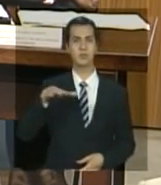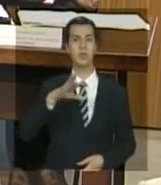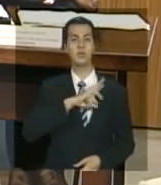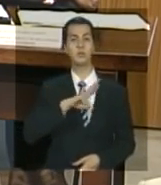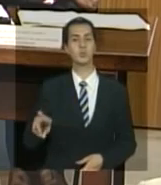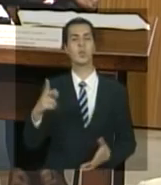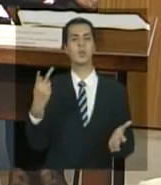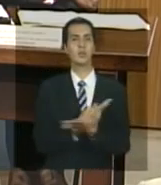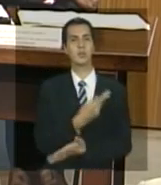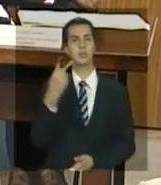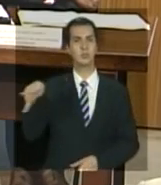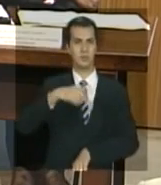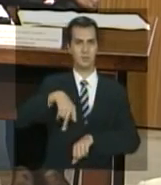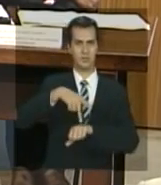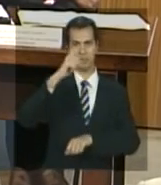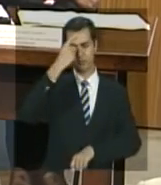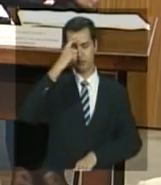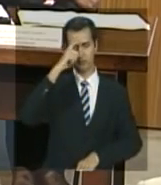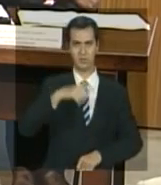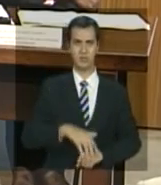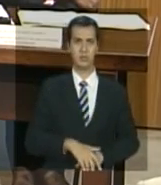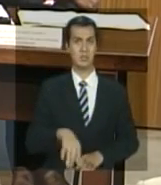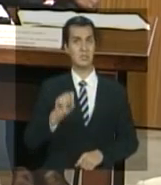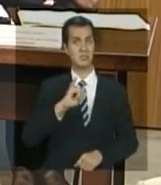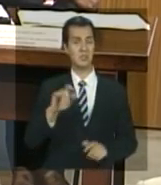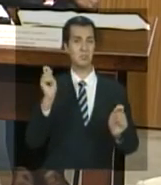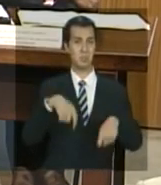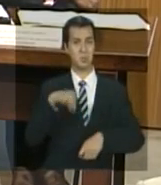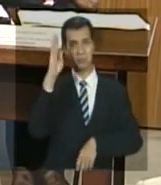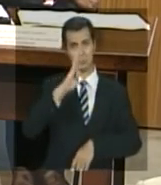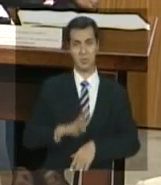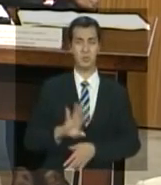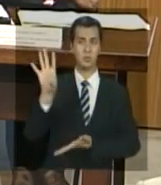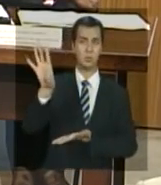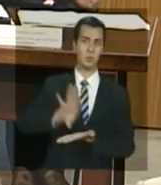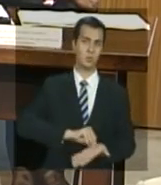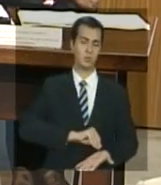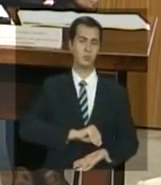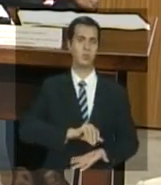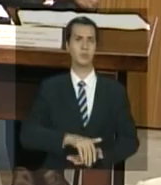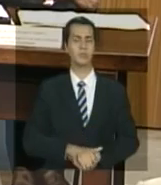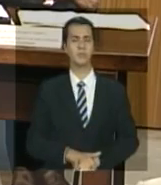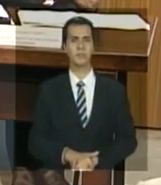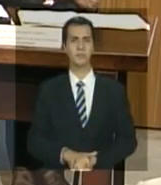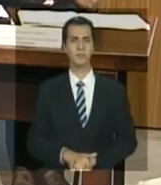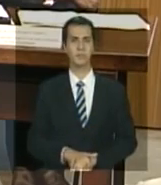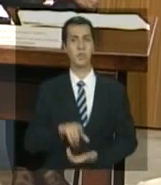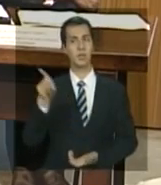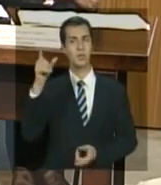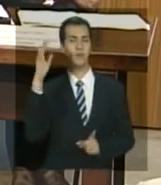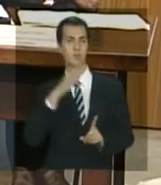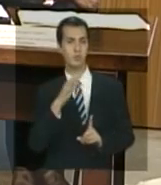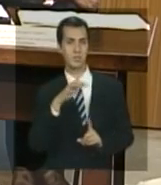Índia, se uma decisão igual poderia, por exemplo, não sei, influenciar o Brasil,